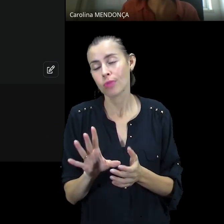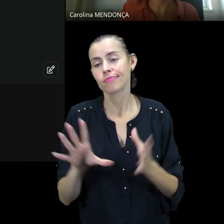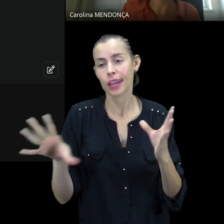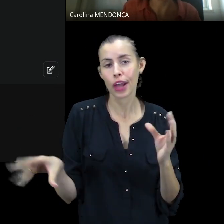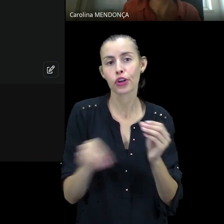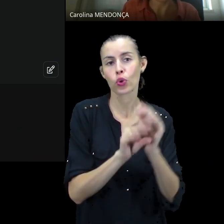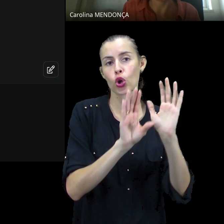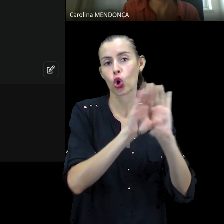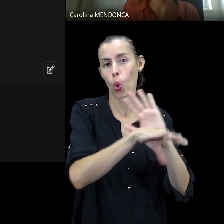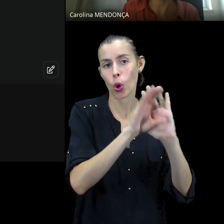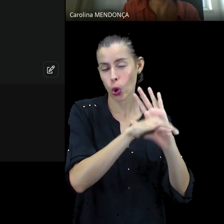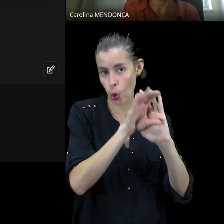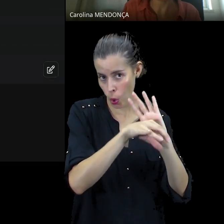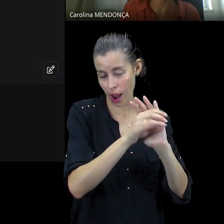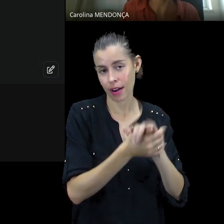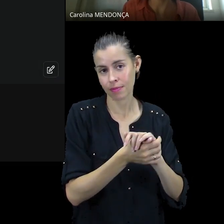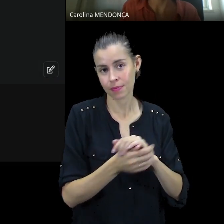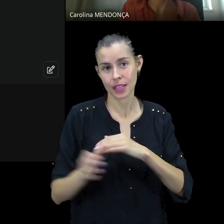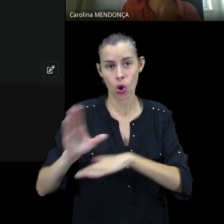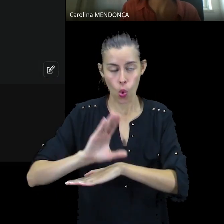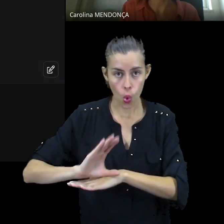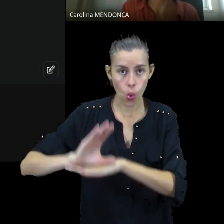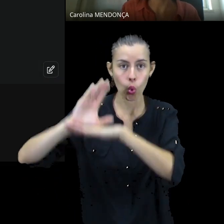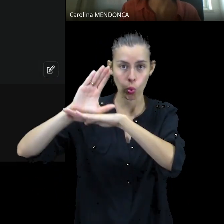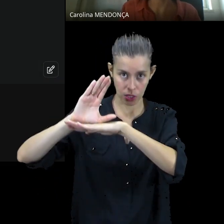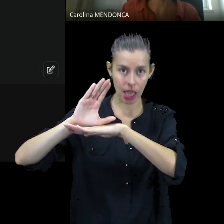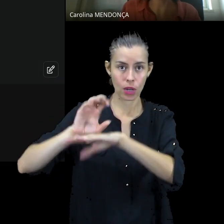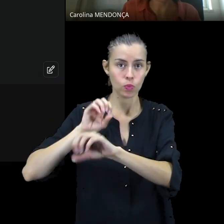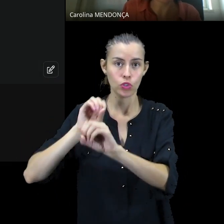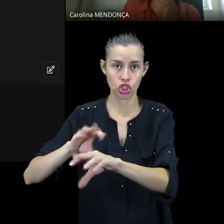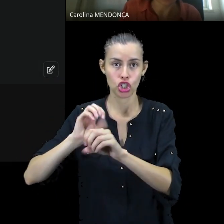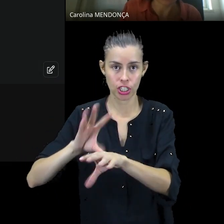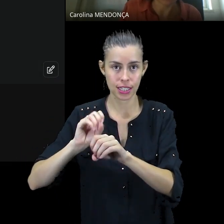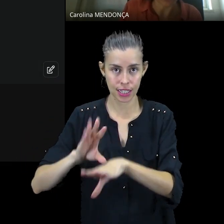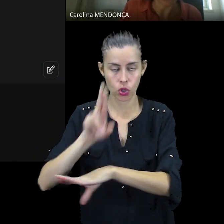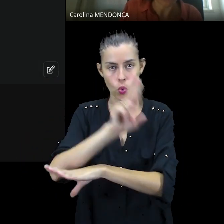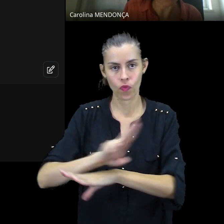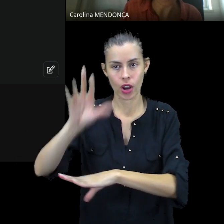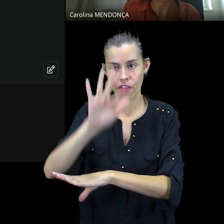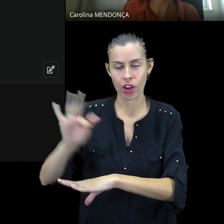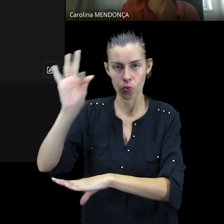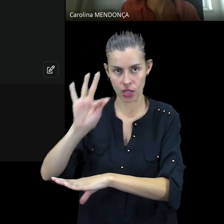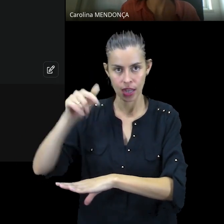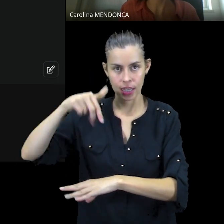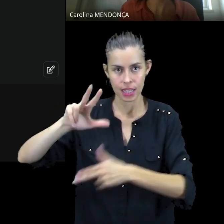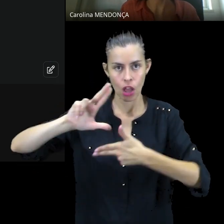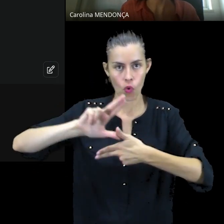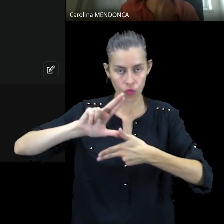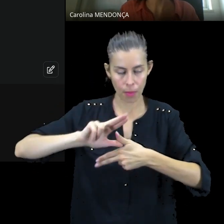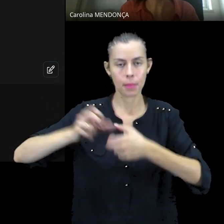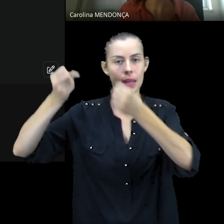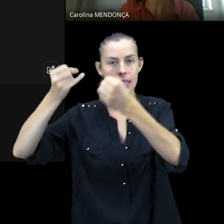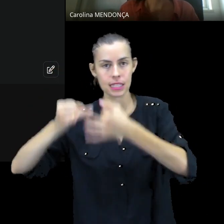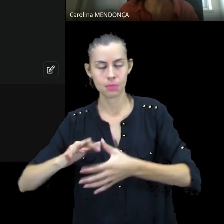resolução do Conselho Acadêmico de Ensino da UFBA, ela dispõe que a educação das relações étnico-raciais deve estar